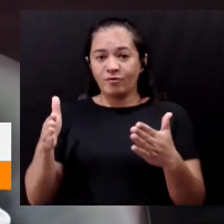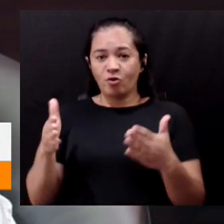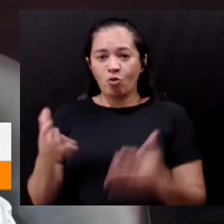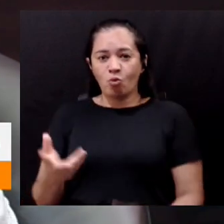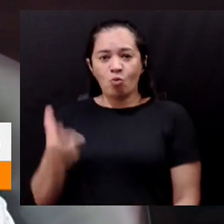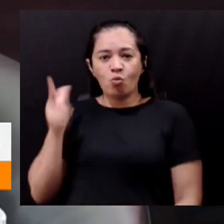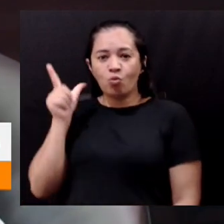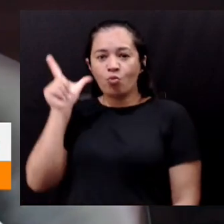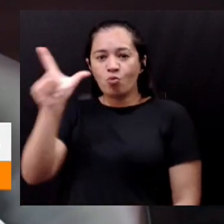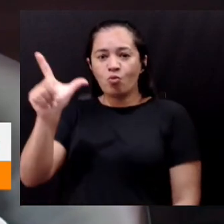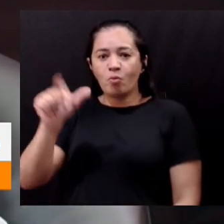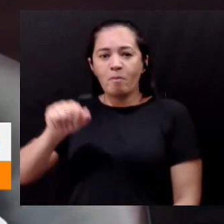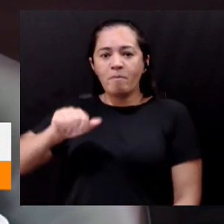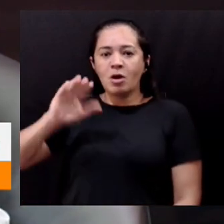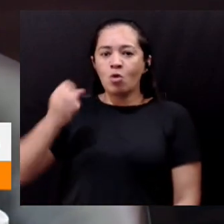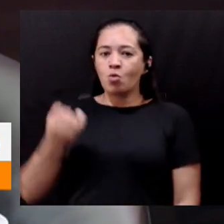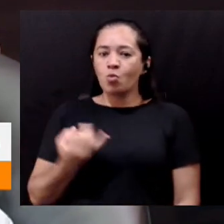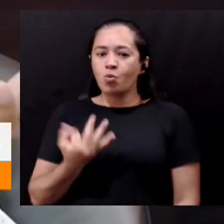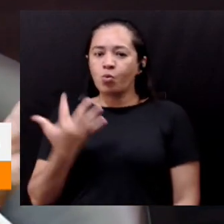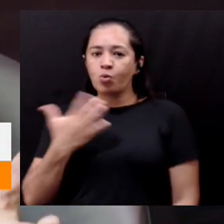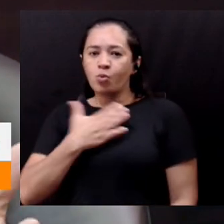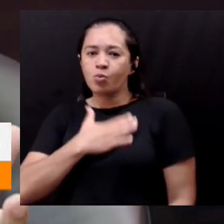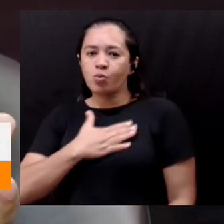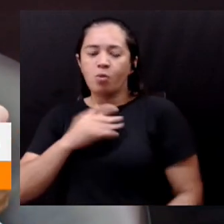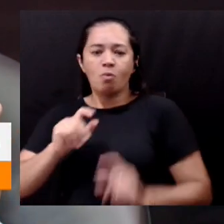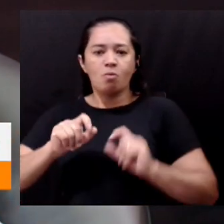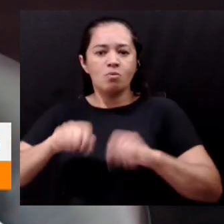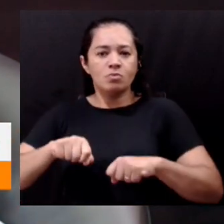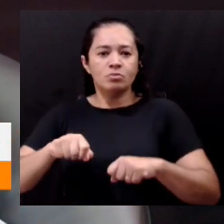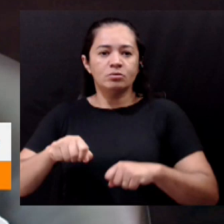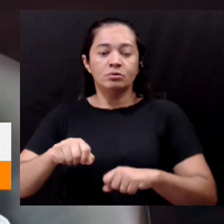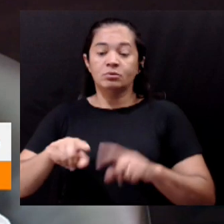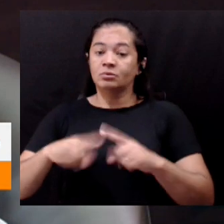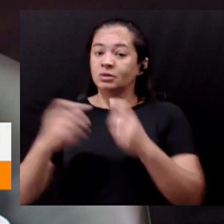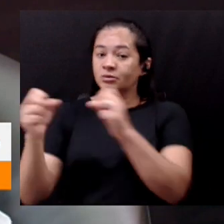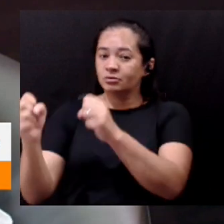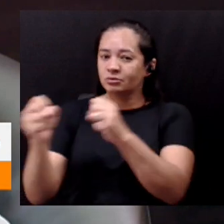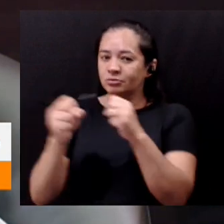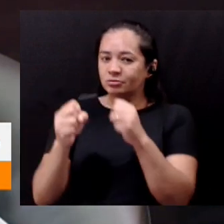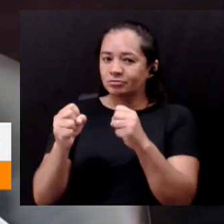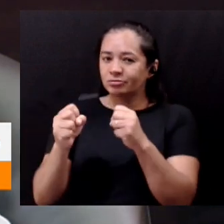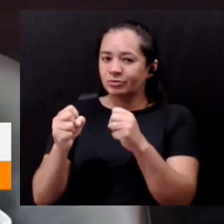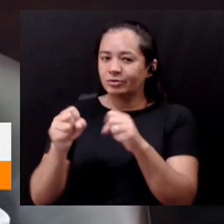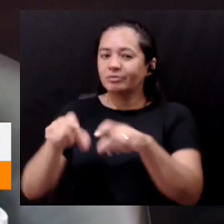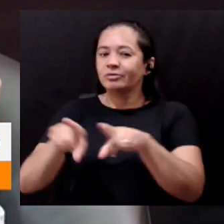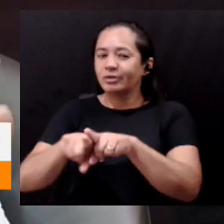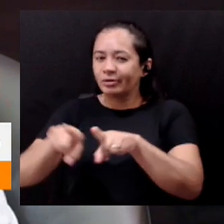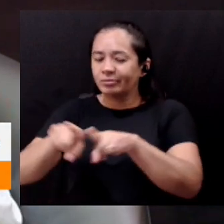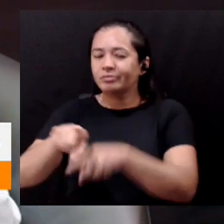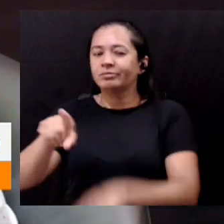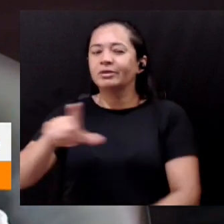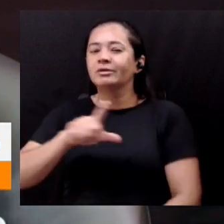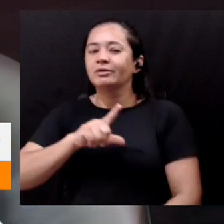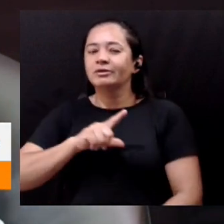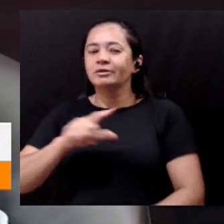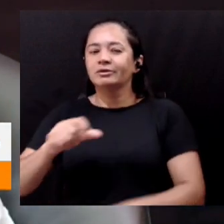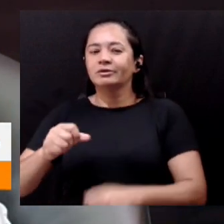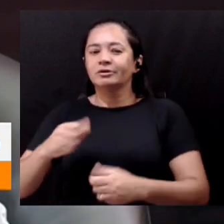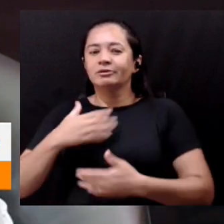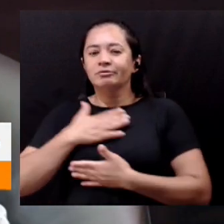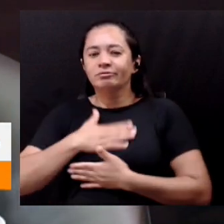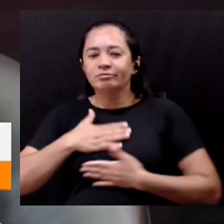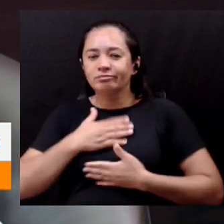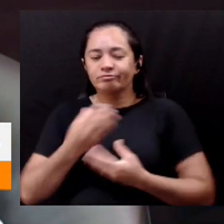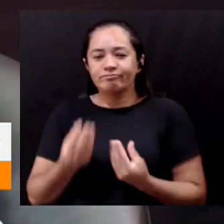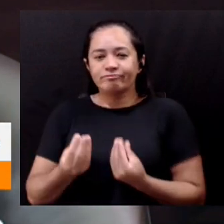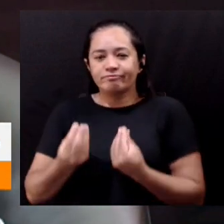a maior quantidade de prazer possível. E o poder traz isso. O poder tem isso, ele nos dá esse prazer, ele